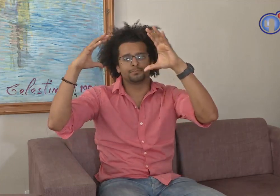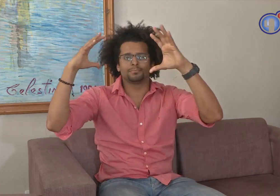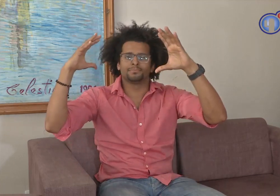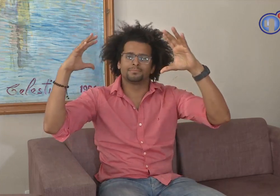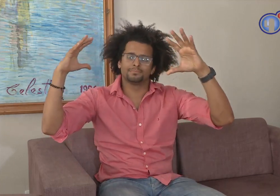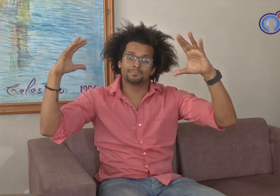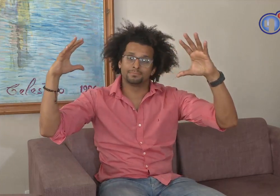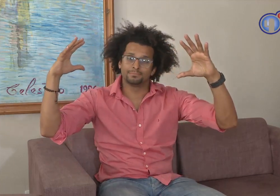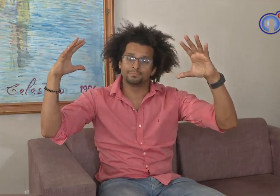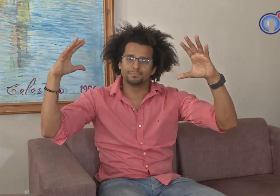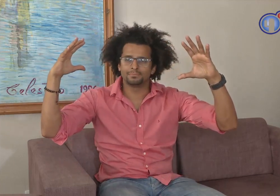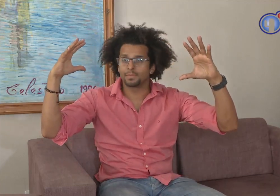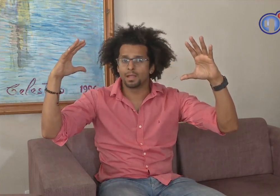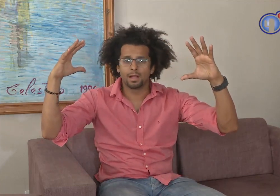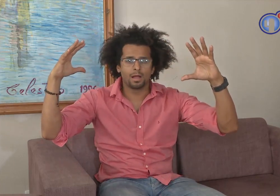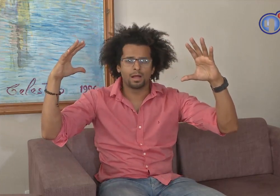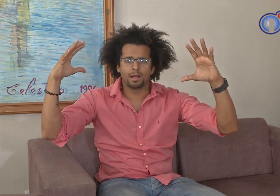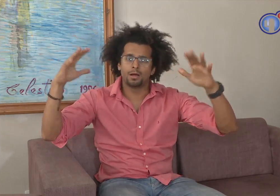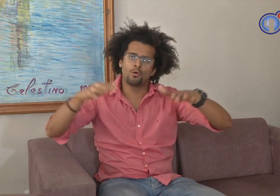Imagine